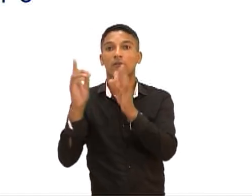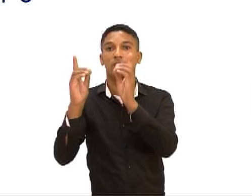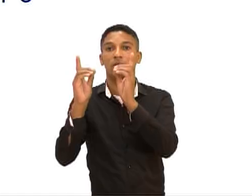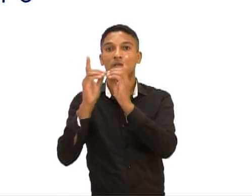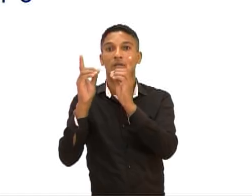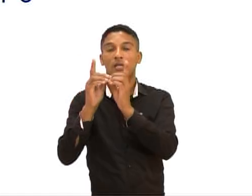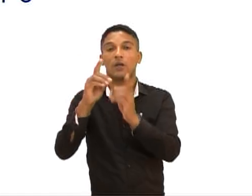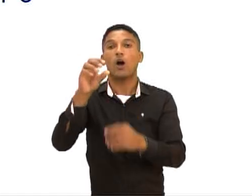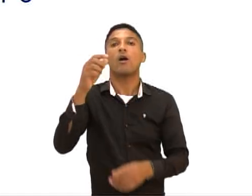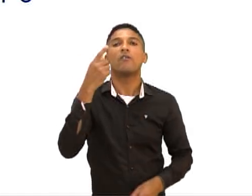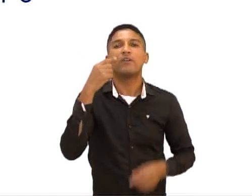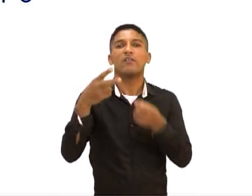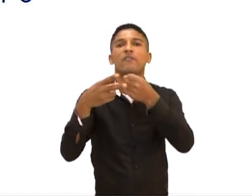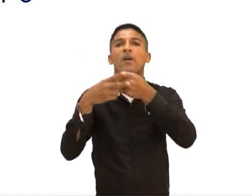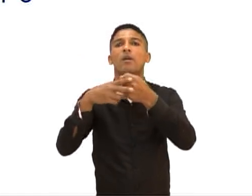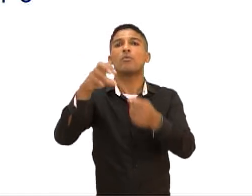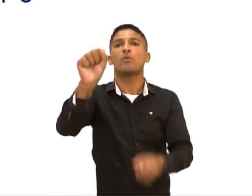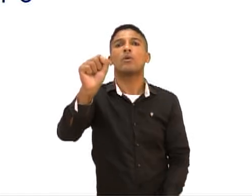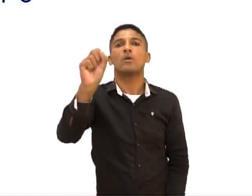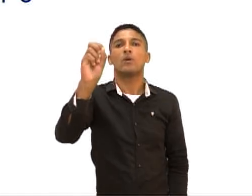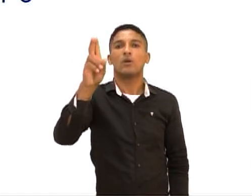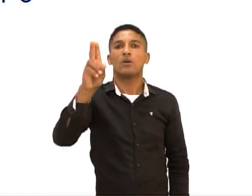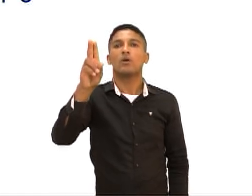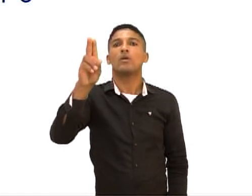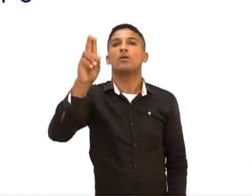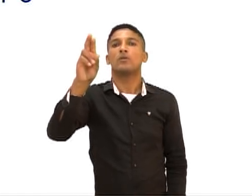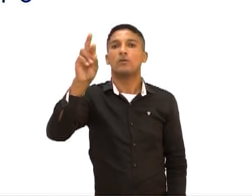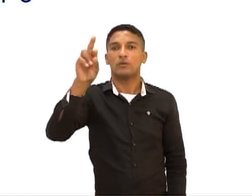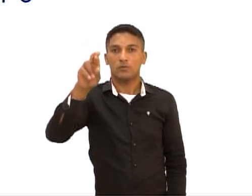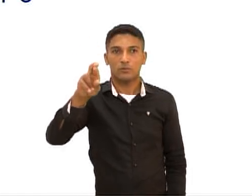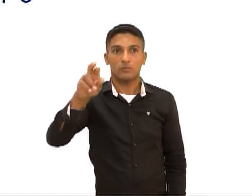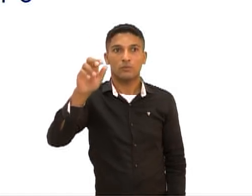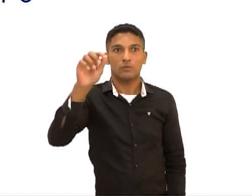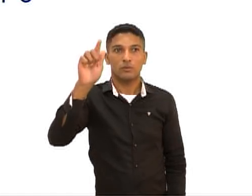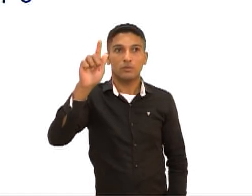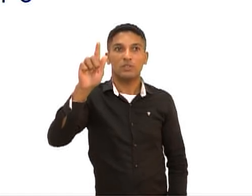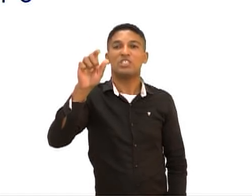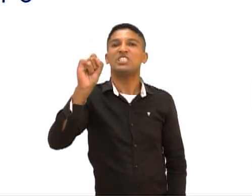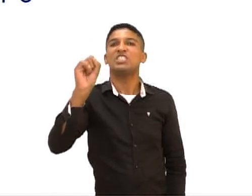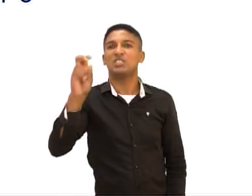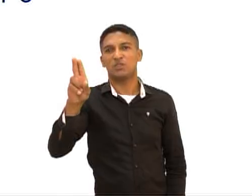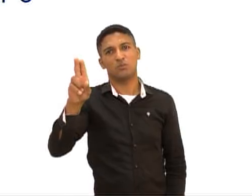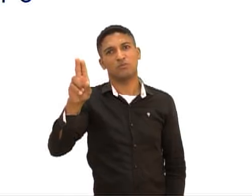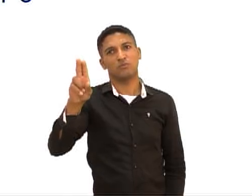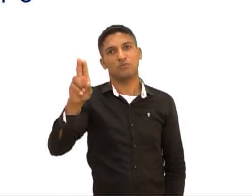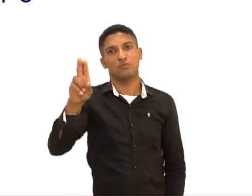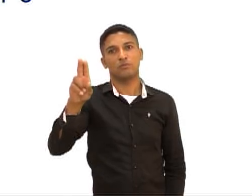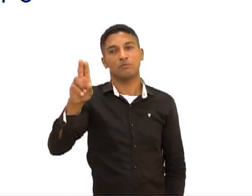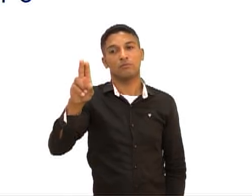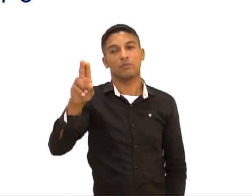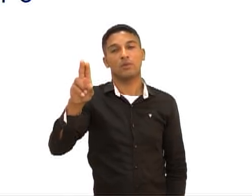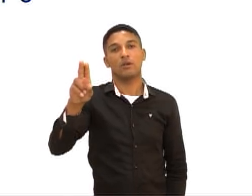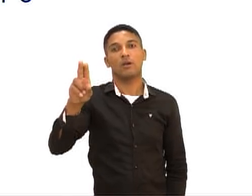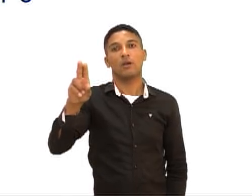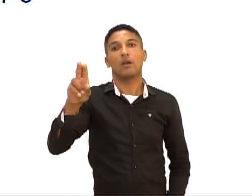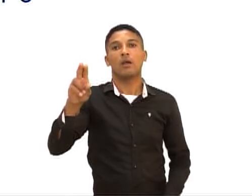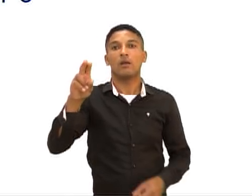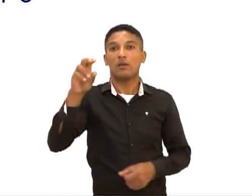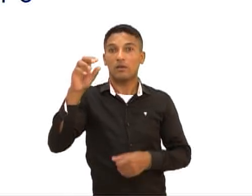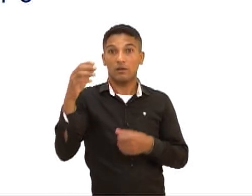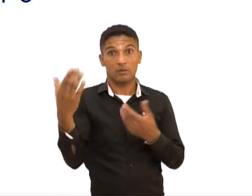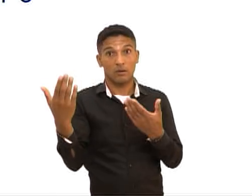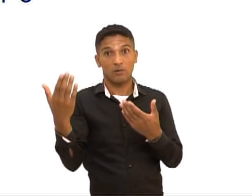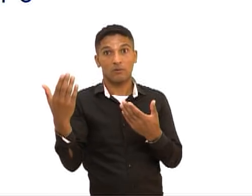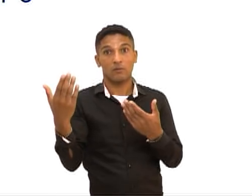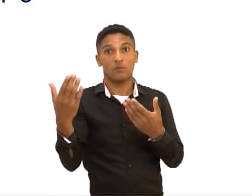frase estava: no Brasil, as primeiras ideias sobre o livro didático surgiu. Mas surgiu está se referindo a